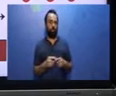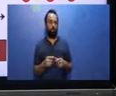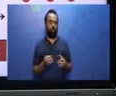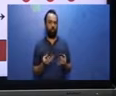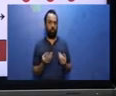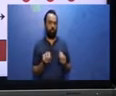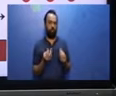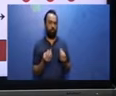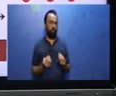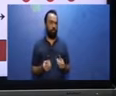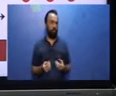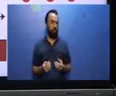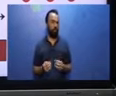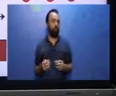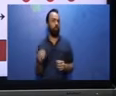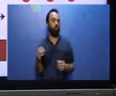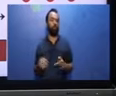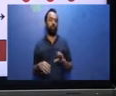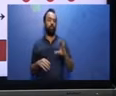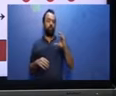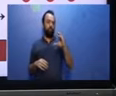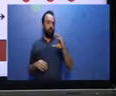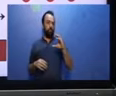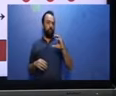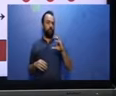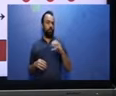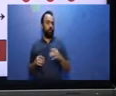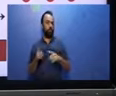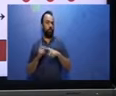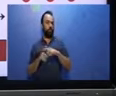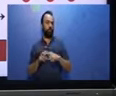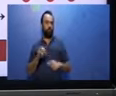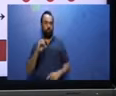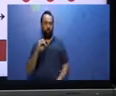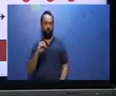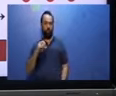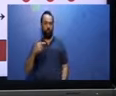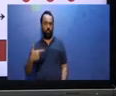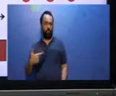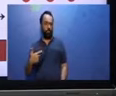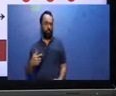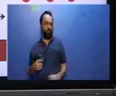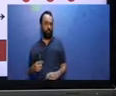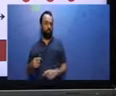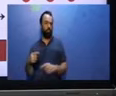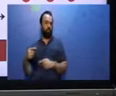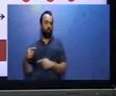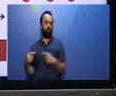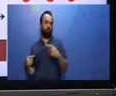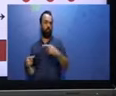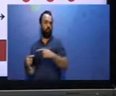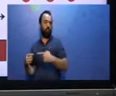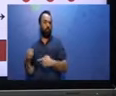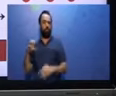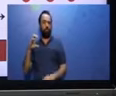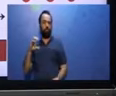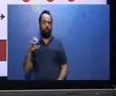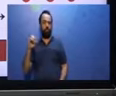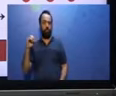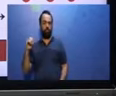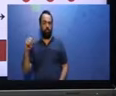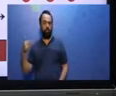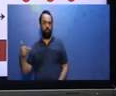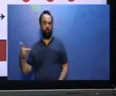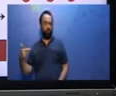oxigênio que resulta em gás carbônico ou dióxido de carbono e aqui nós temos a quantidade deles em